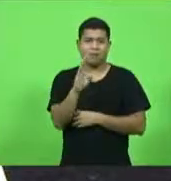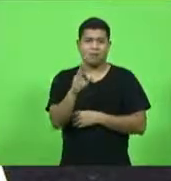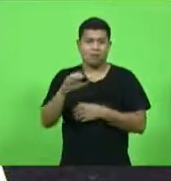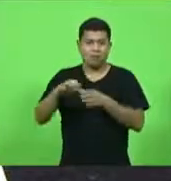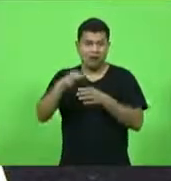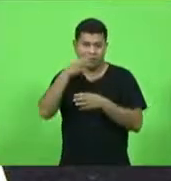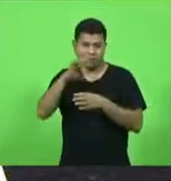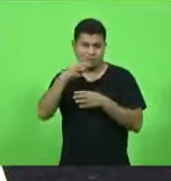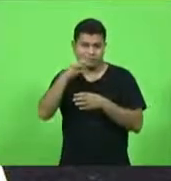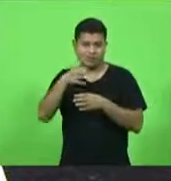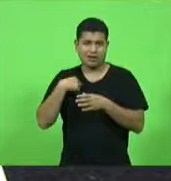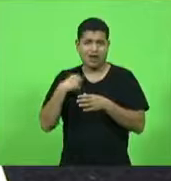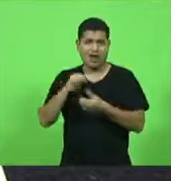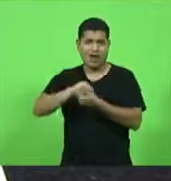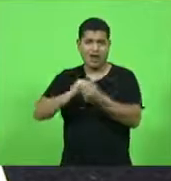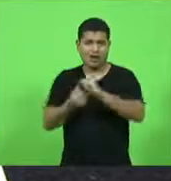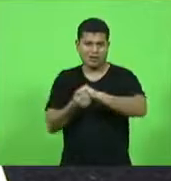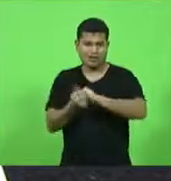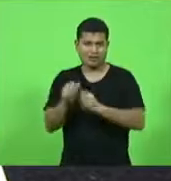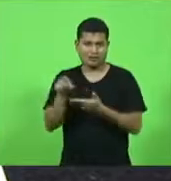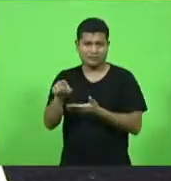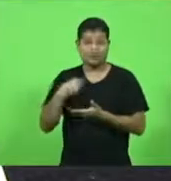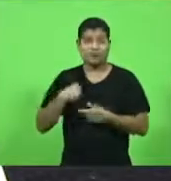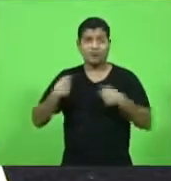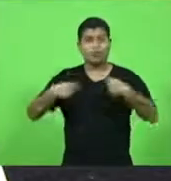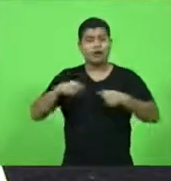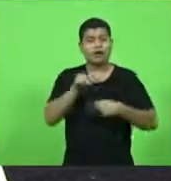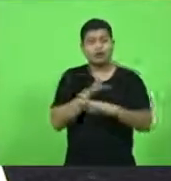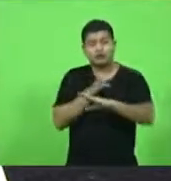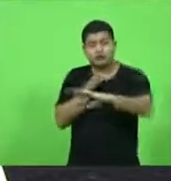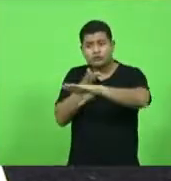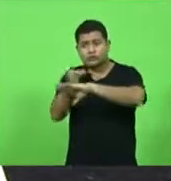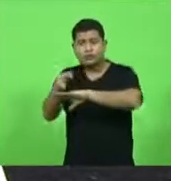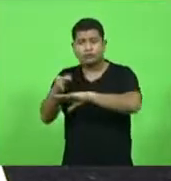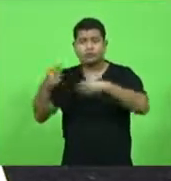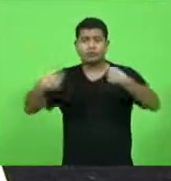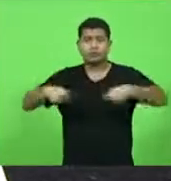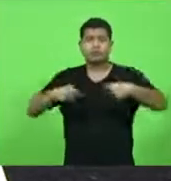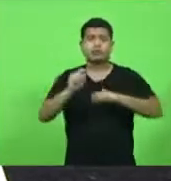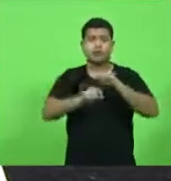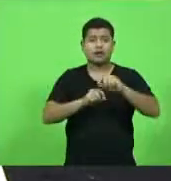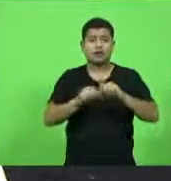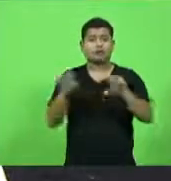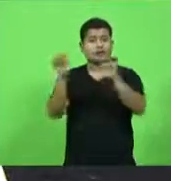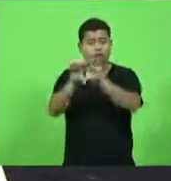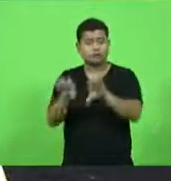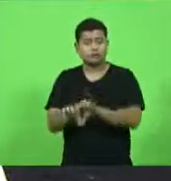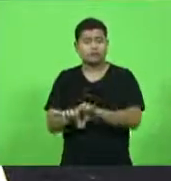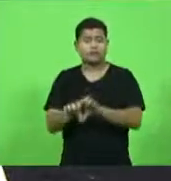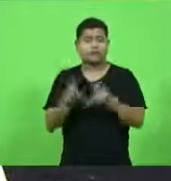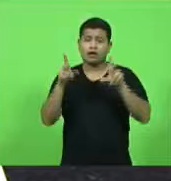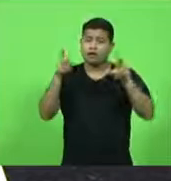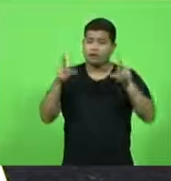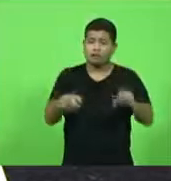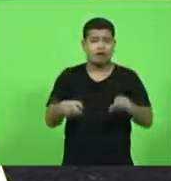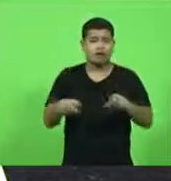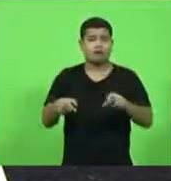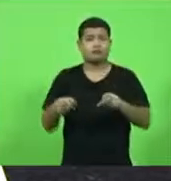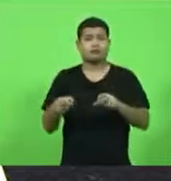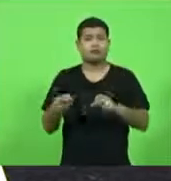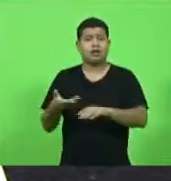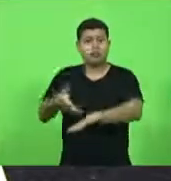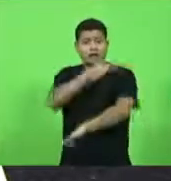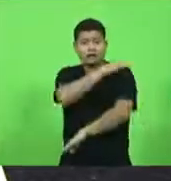quê? Precisa da infraestrutura. A mesma coisa acontece na Serra Catarinense. Ainda bem que nós conseguimos